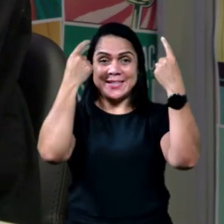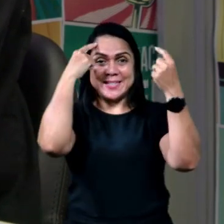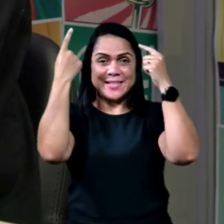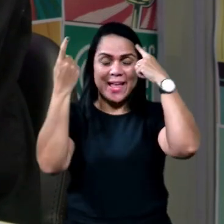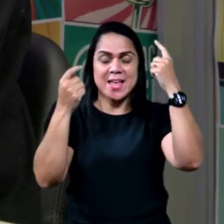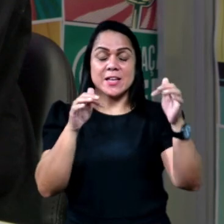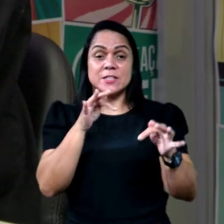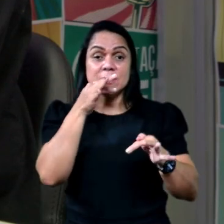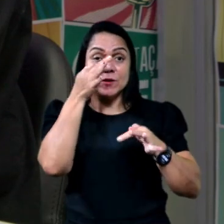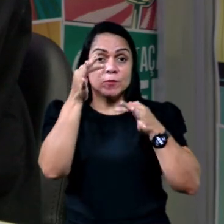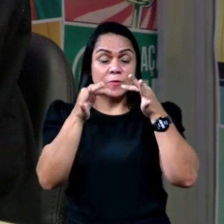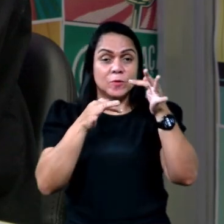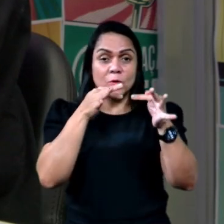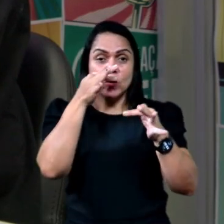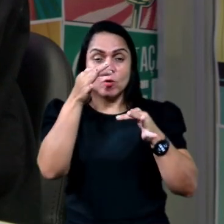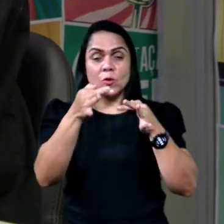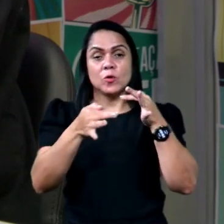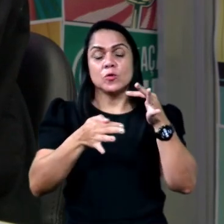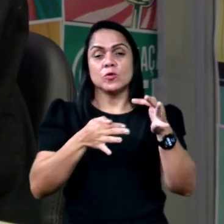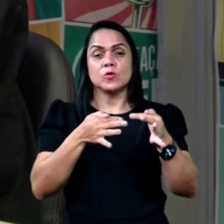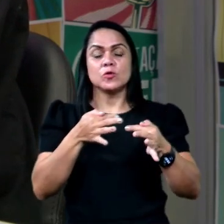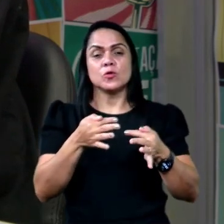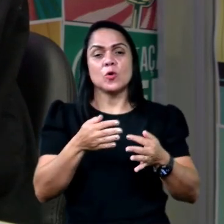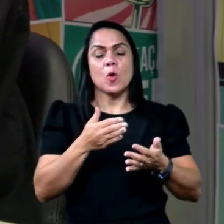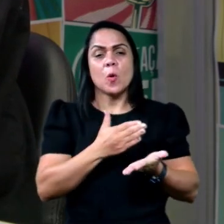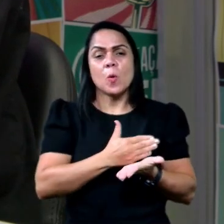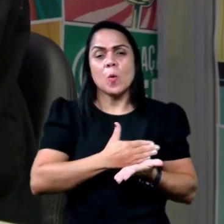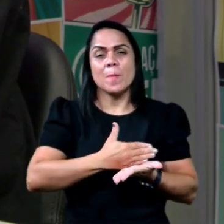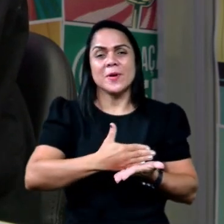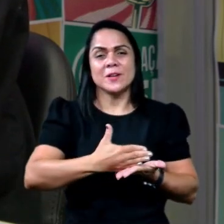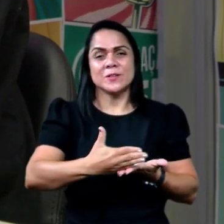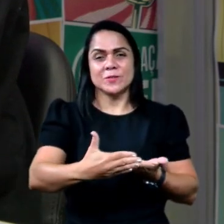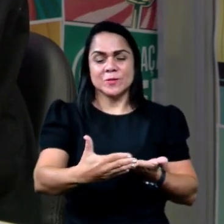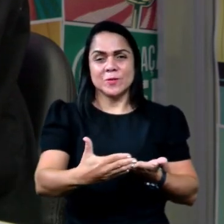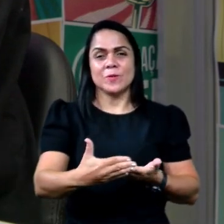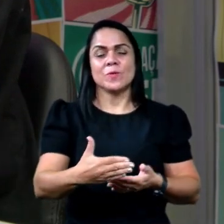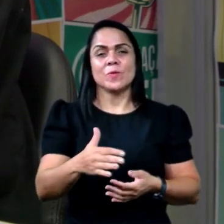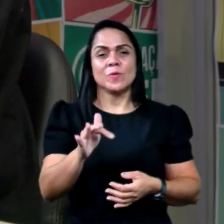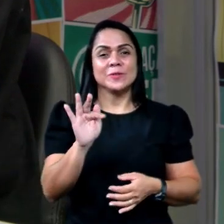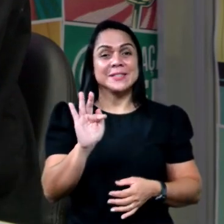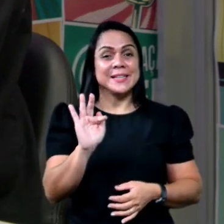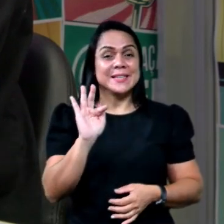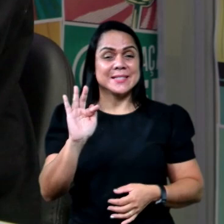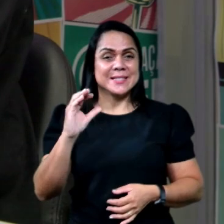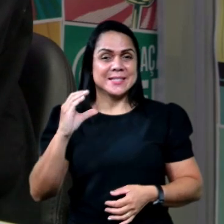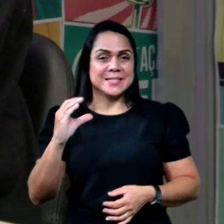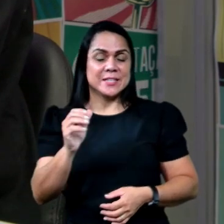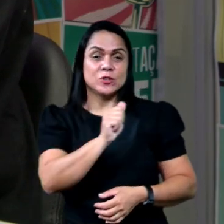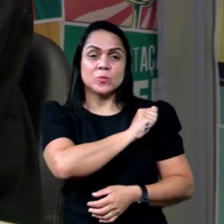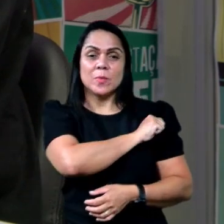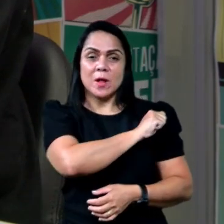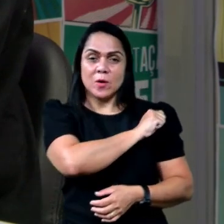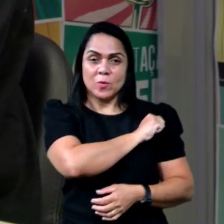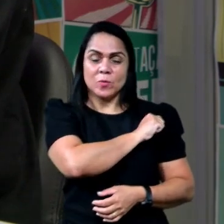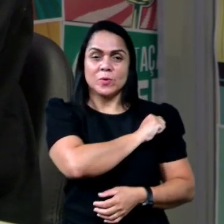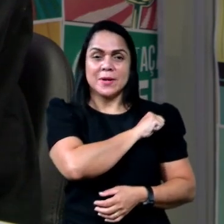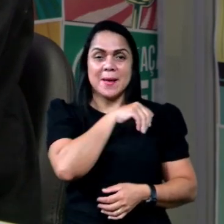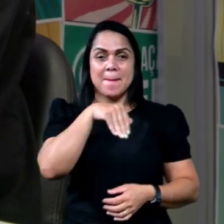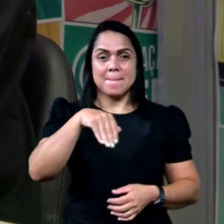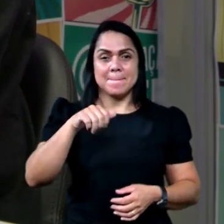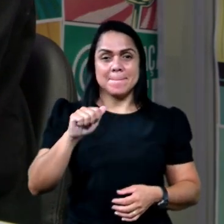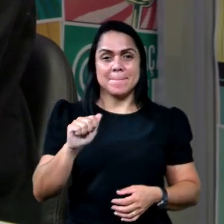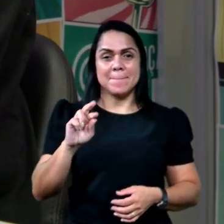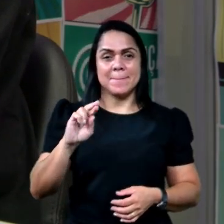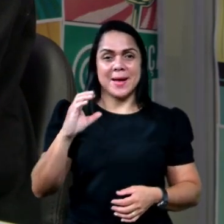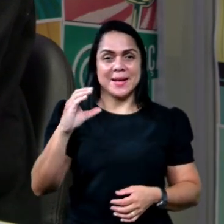Você começou como TCC de uma aluna nossa de gastronomia, que eu tive a alegria de orientar, Marcela Renovato, que